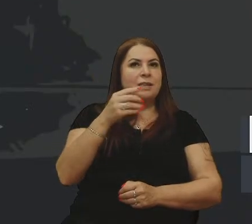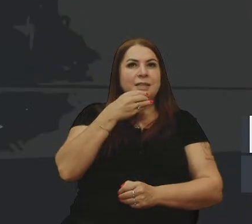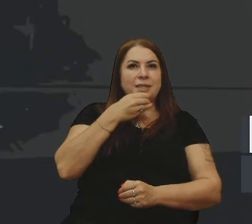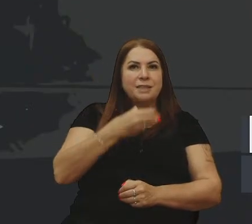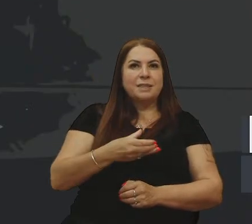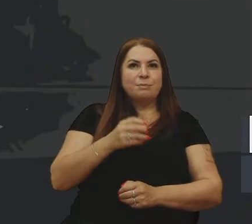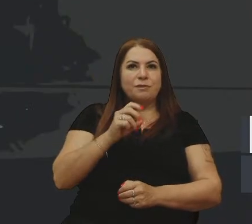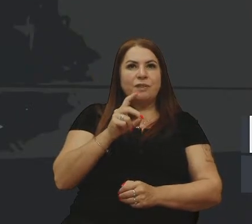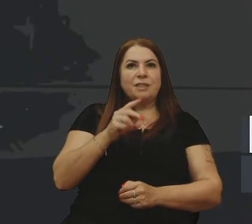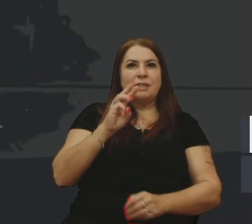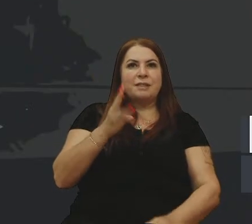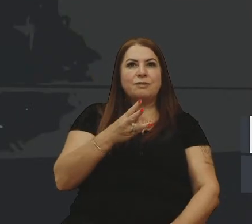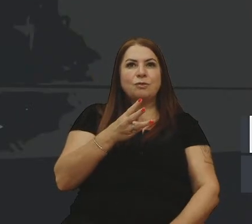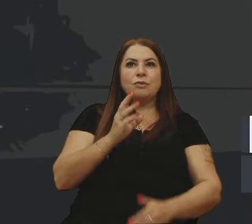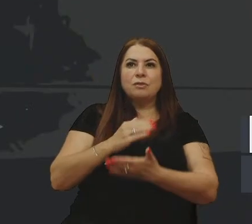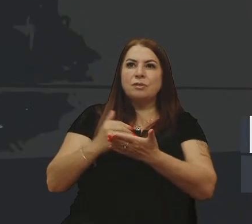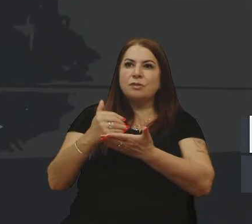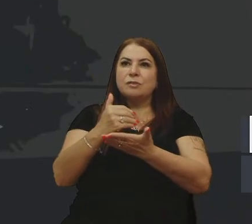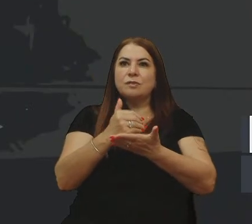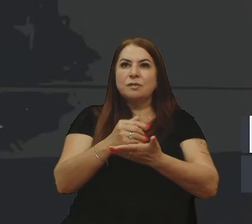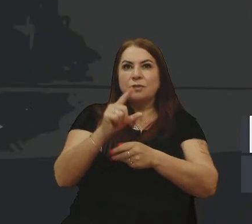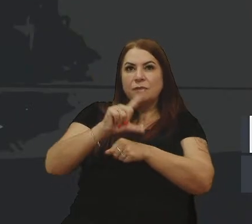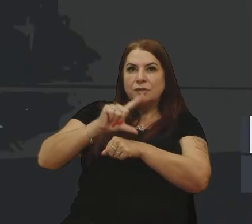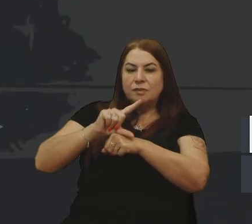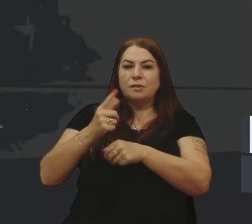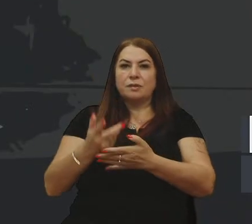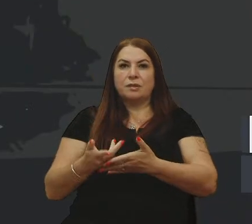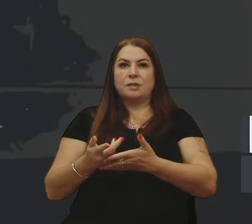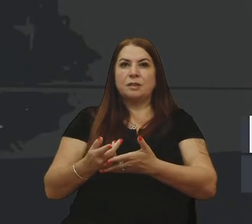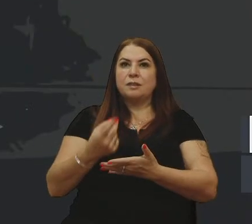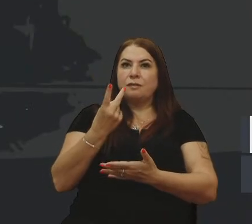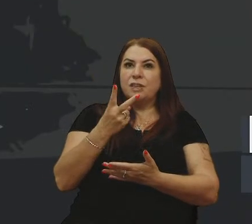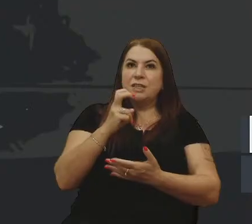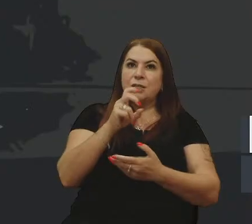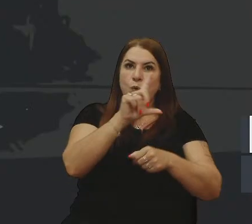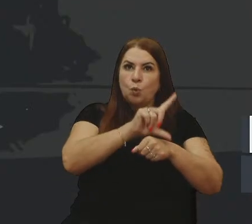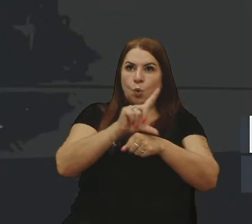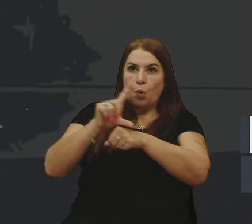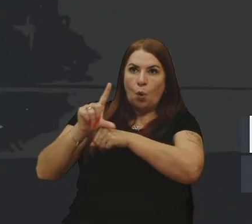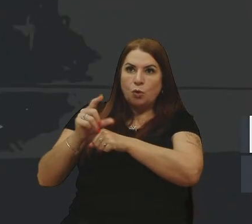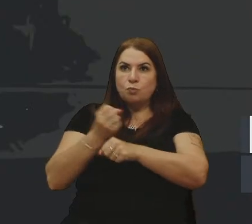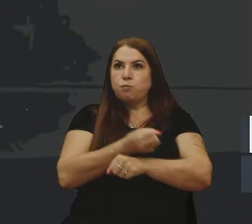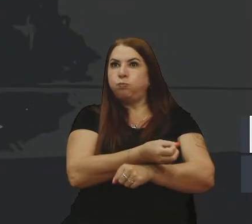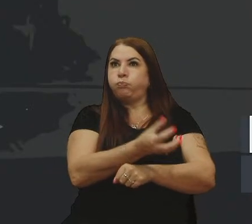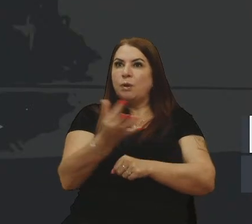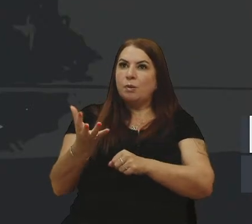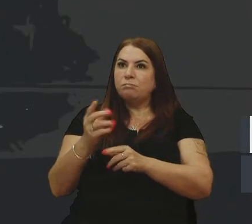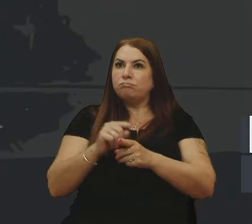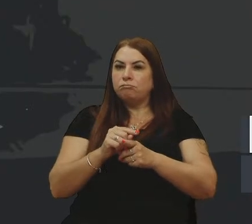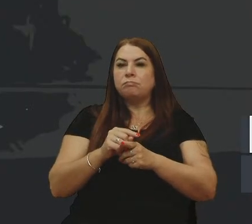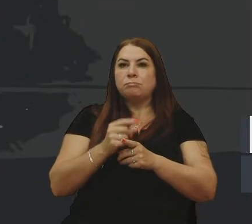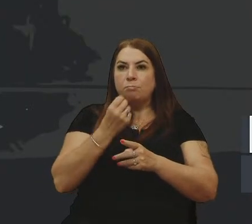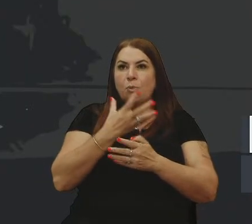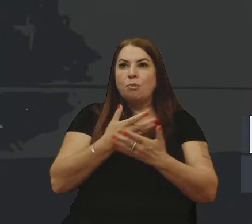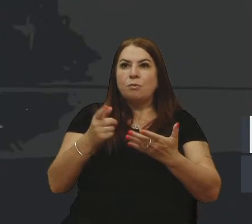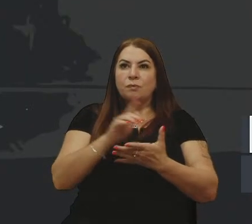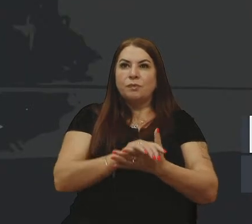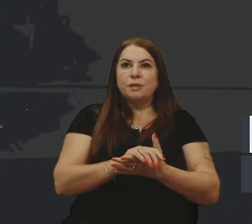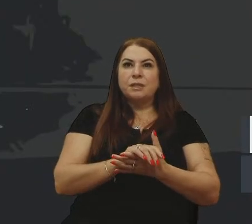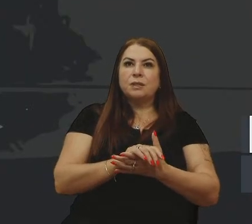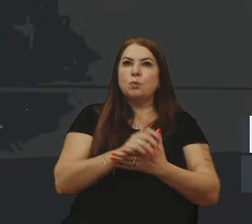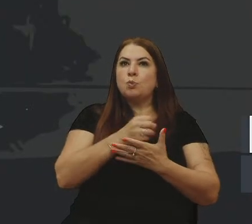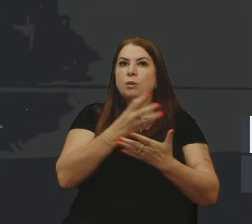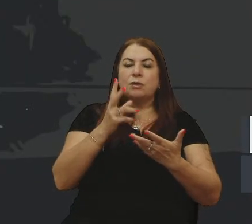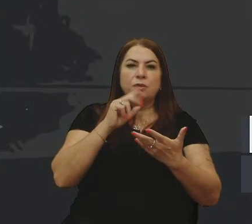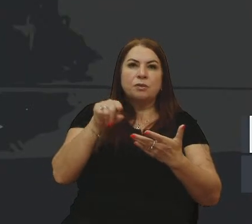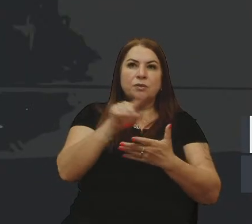gente vendeu 3.000 bolos nas lojas, né? Então foram 25 lojas que venderam essa quantidade. Então é muito bolo, né? Se eu pedir para vocês quanto que alguém